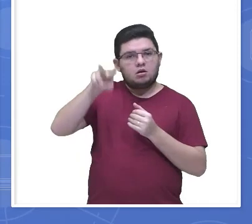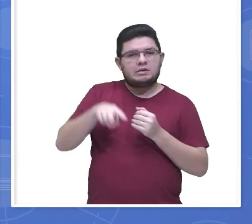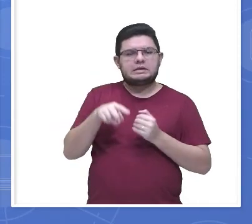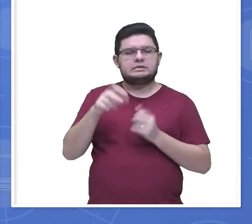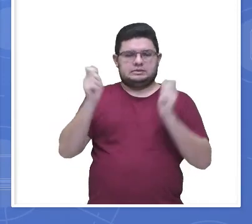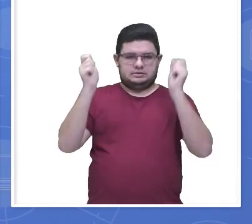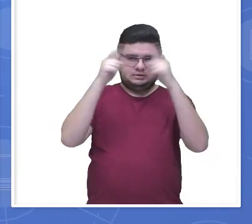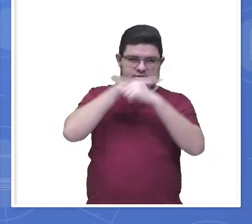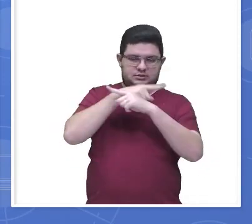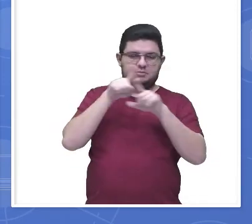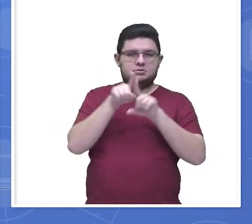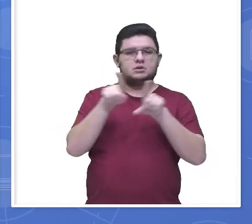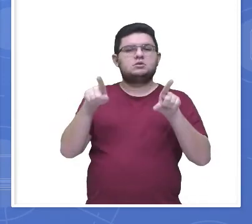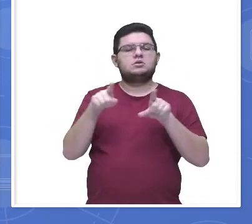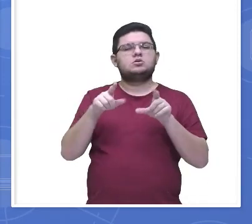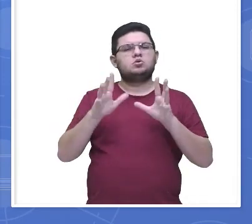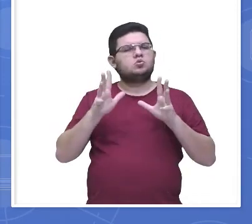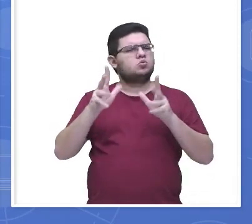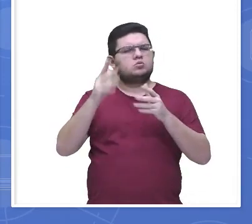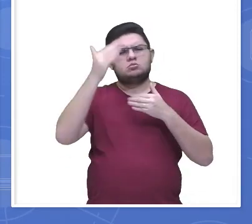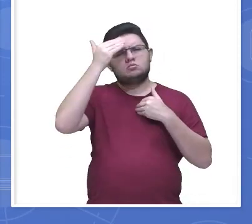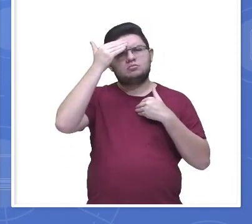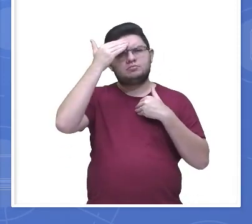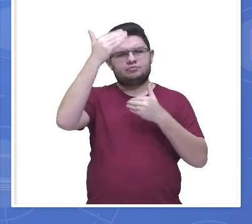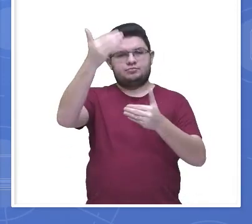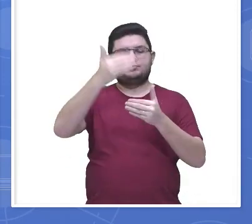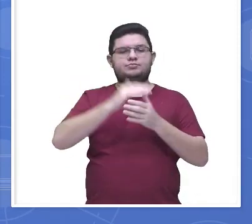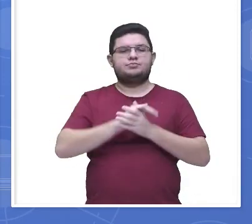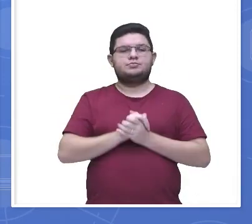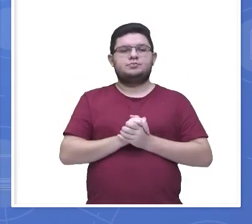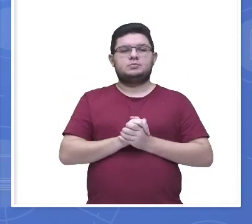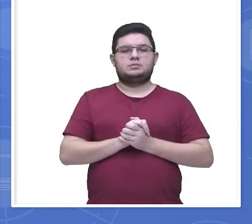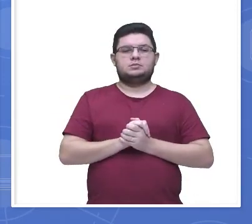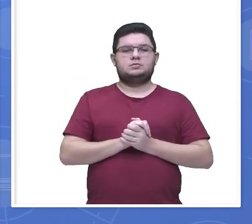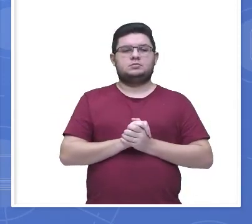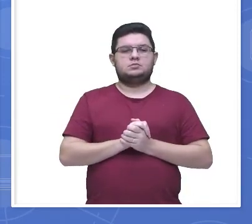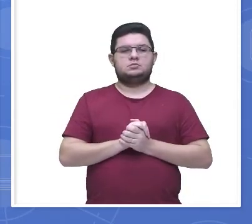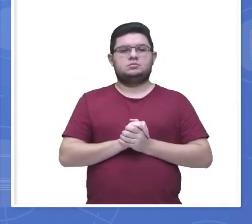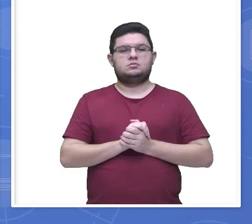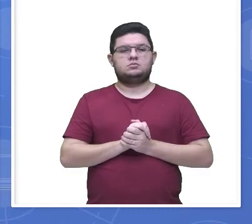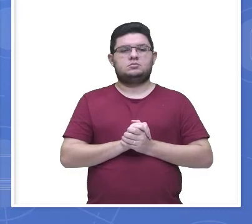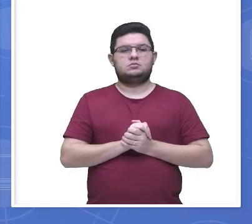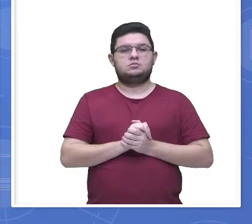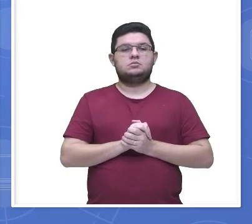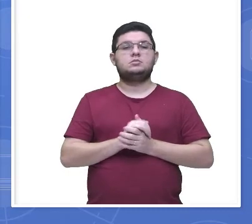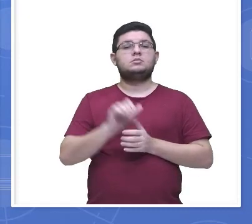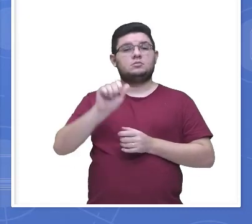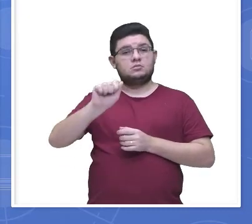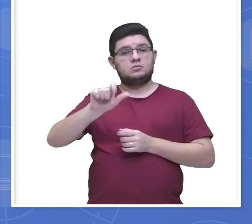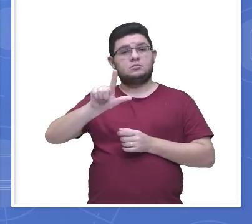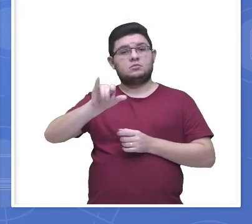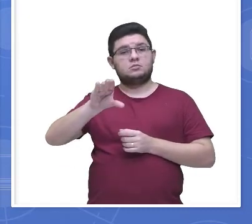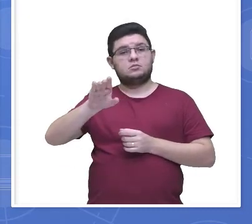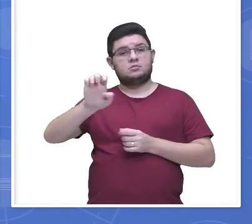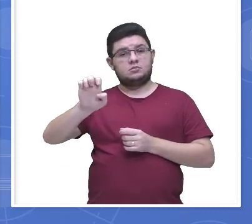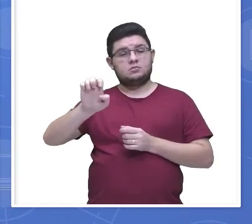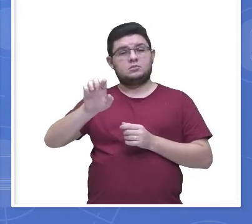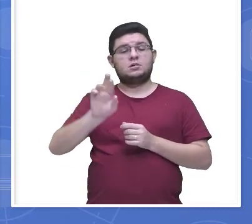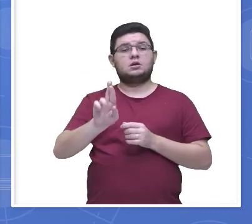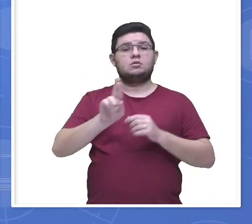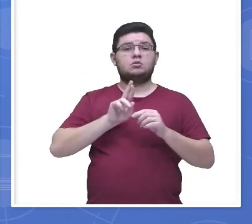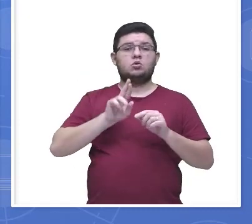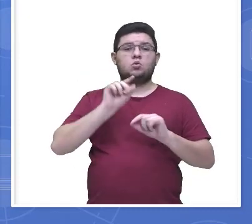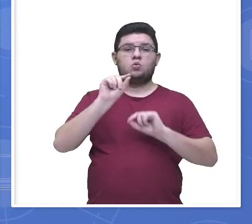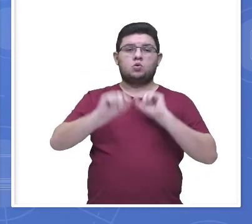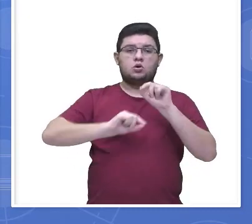gente agradece a participação de todo mundo, certo? Temos ali a Alice, acho que a Alice Vitória respondeu também